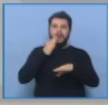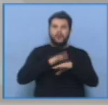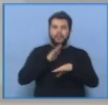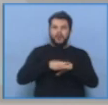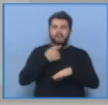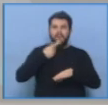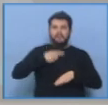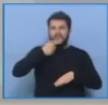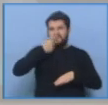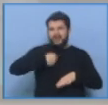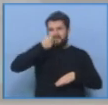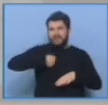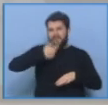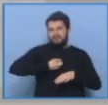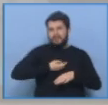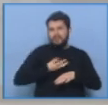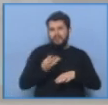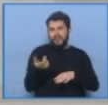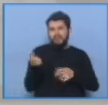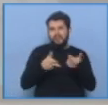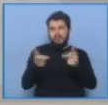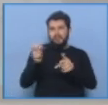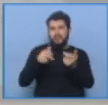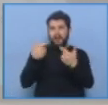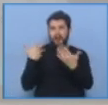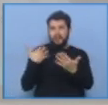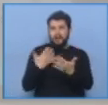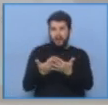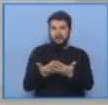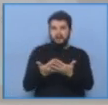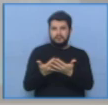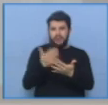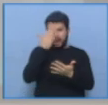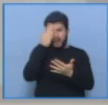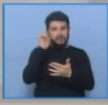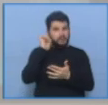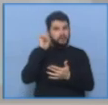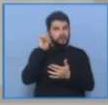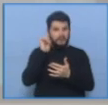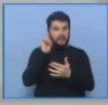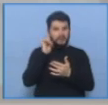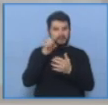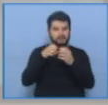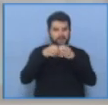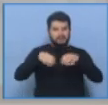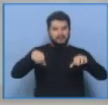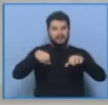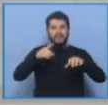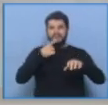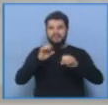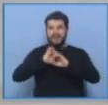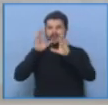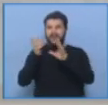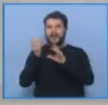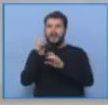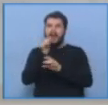cometidos, todos estes abusos, todos estes crimes que foram cometidos. Por isso, eu acho que é muito importante fazer esta distinção, perceber o que realmente